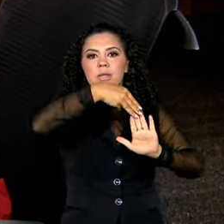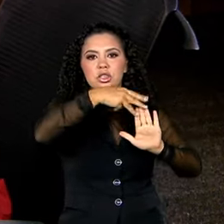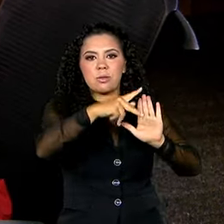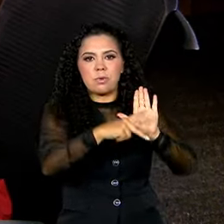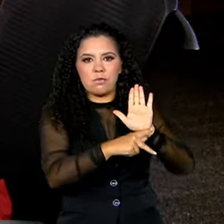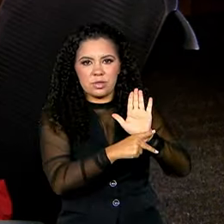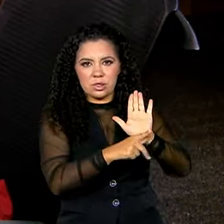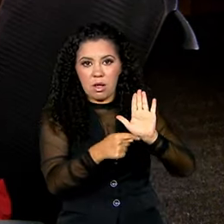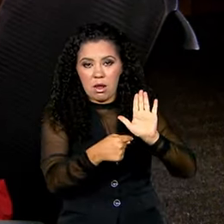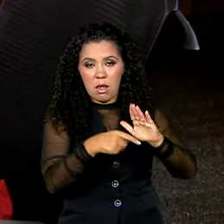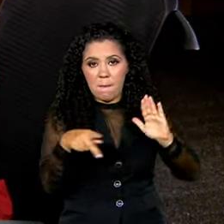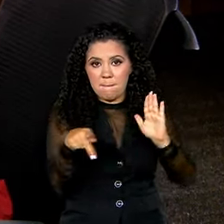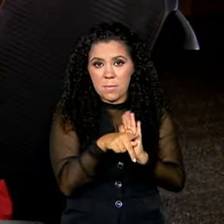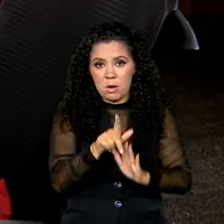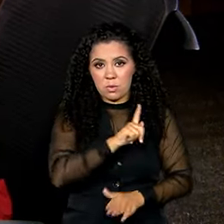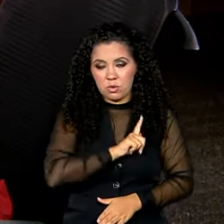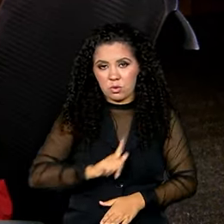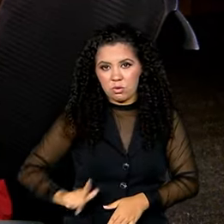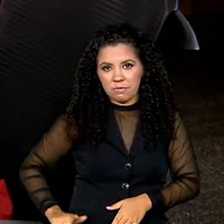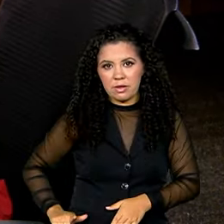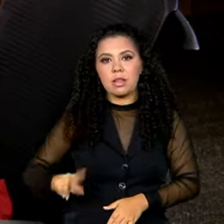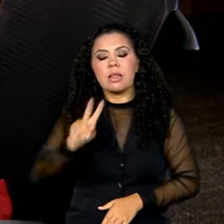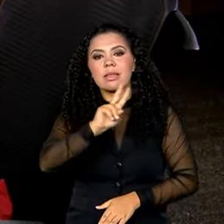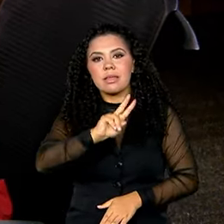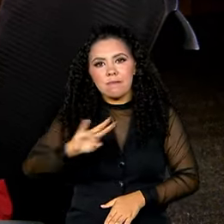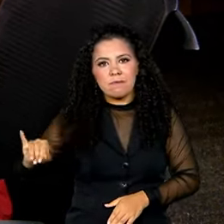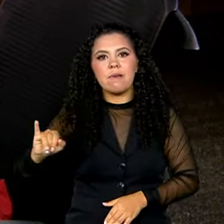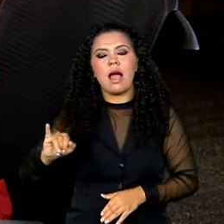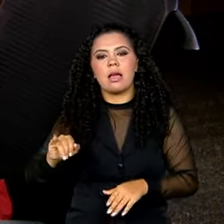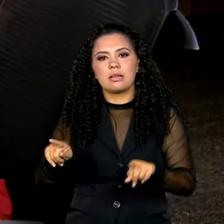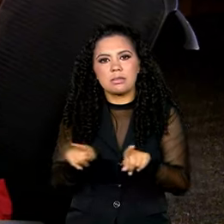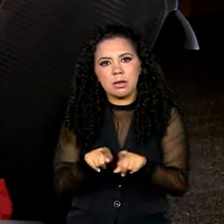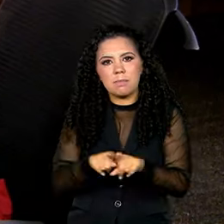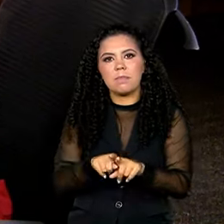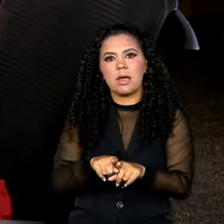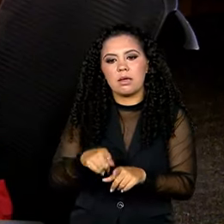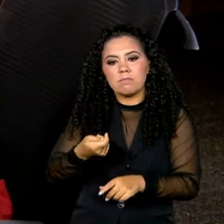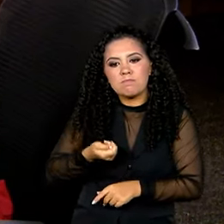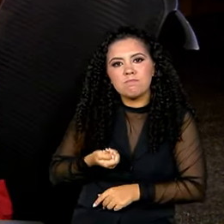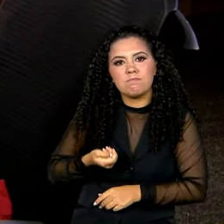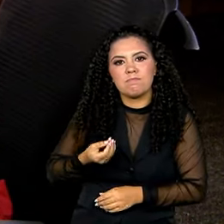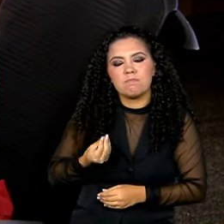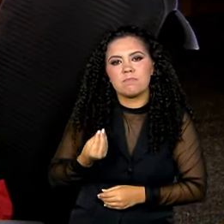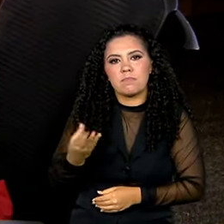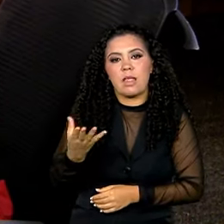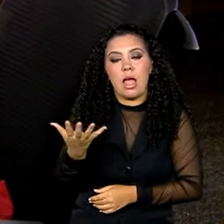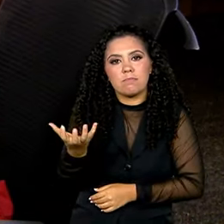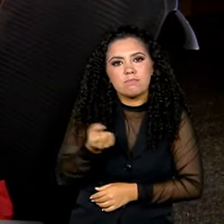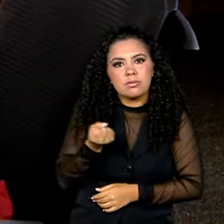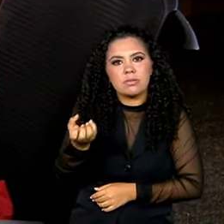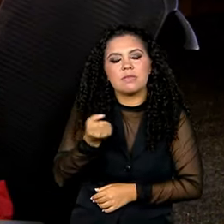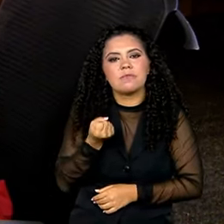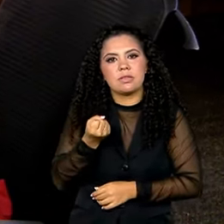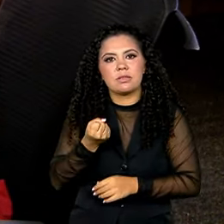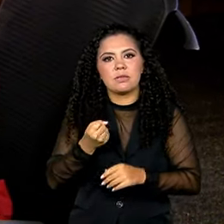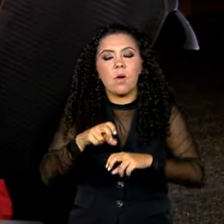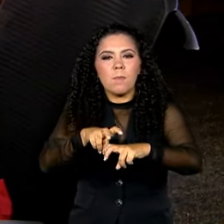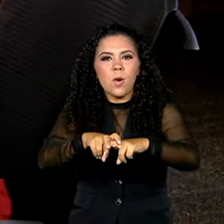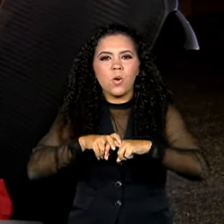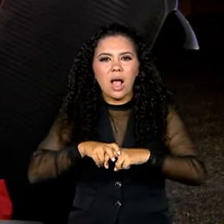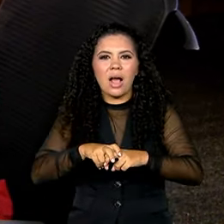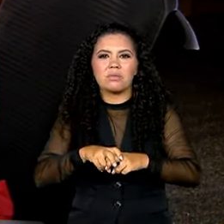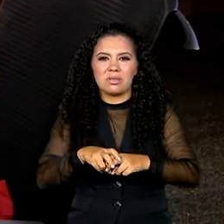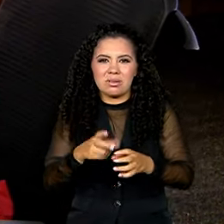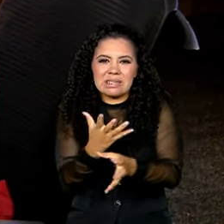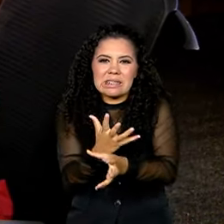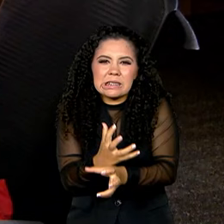governo que vai ampliar essa ajuda para mais regiões atingidas pela seca, não é isso? Exatamente. Nós